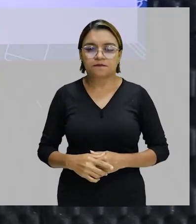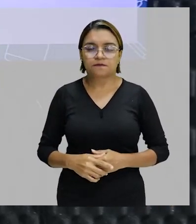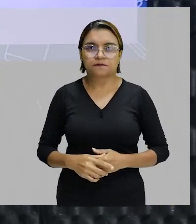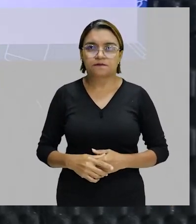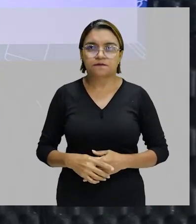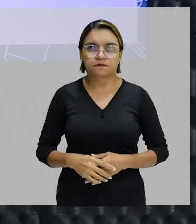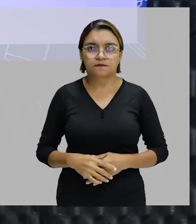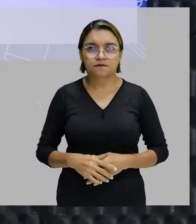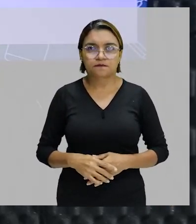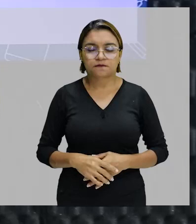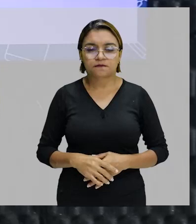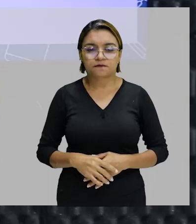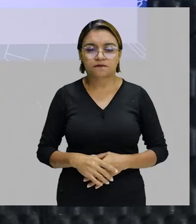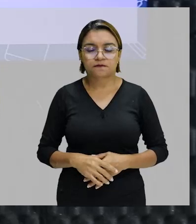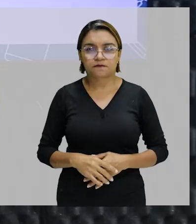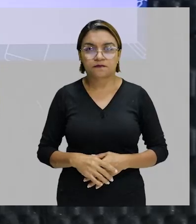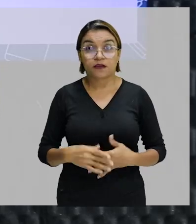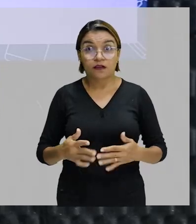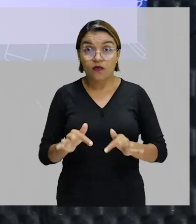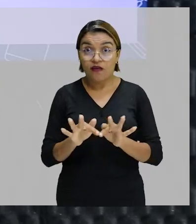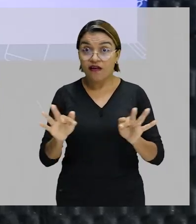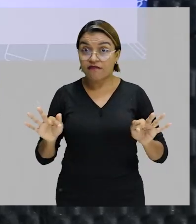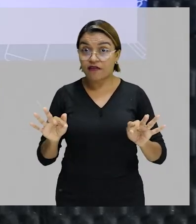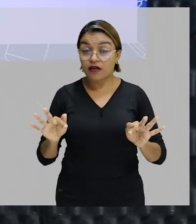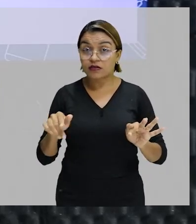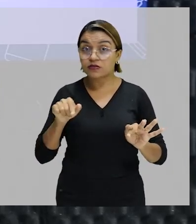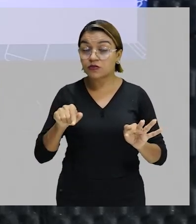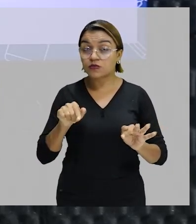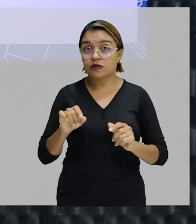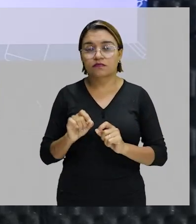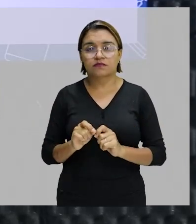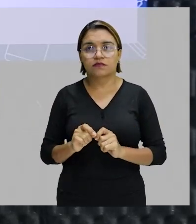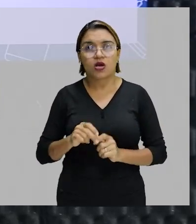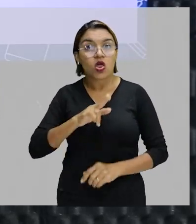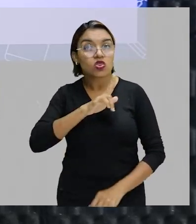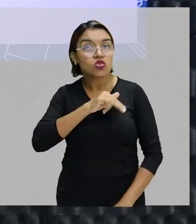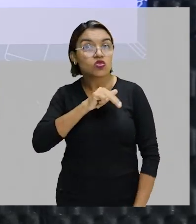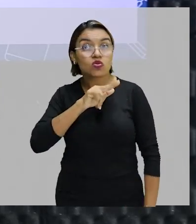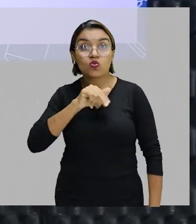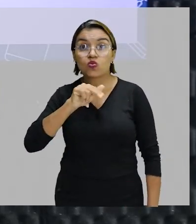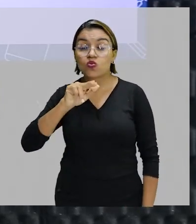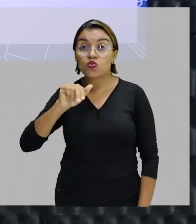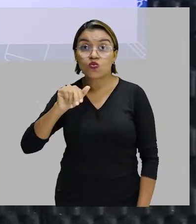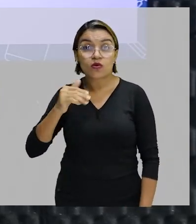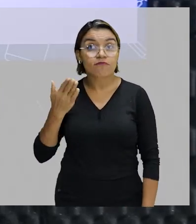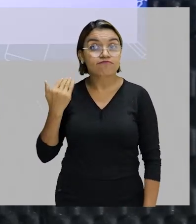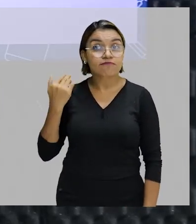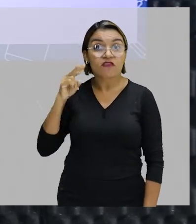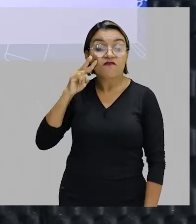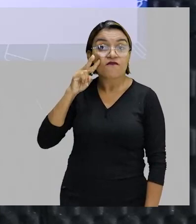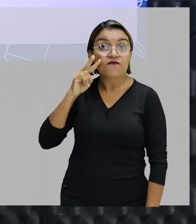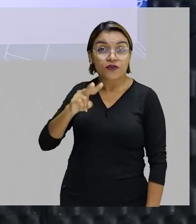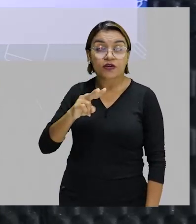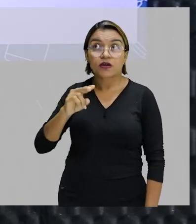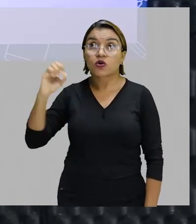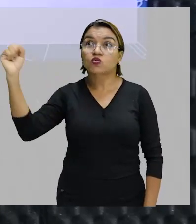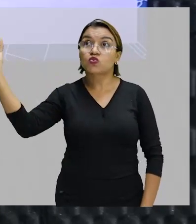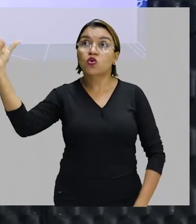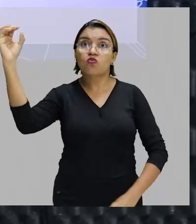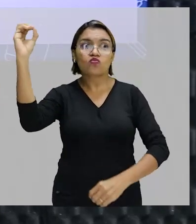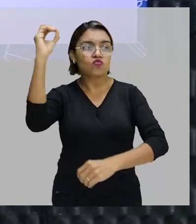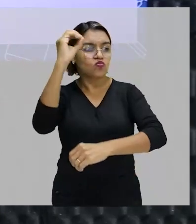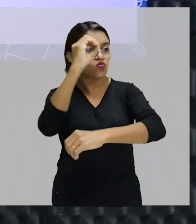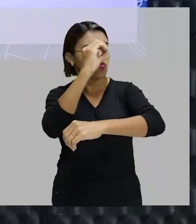I went to Hawaii. Então, o que essa frase está dizendo? Eu nunca tinha visto um pôr do sol tão